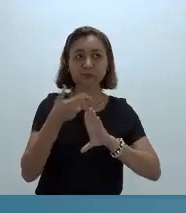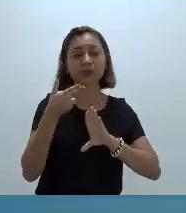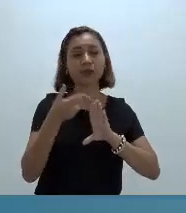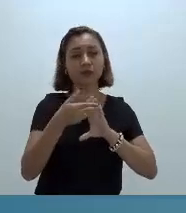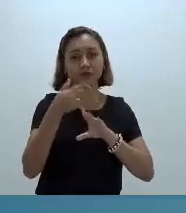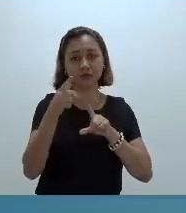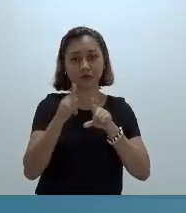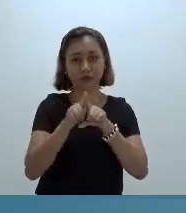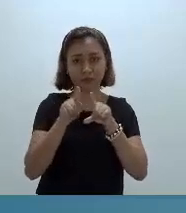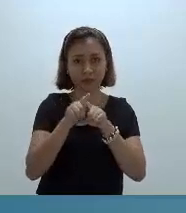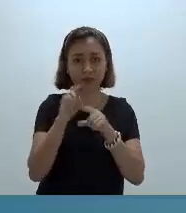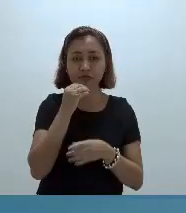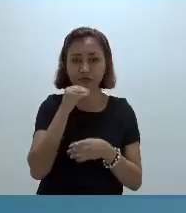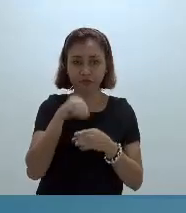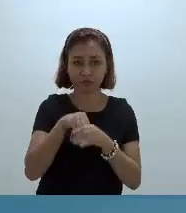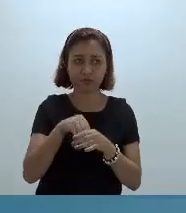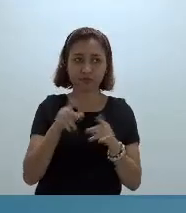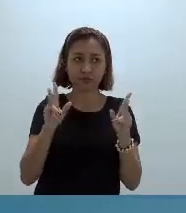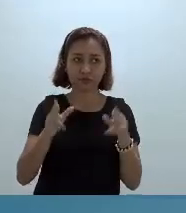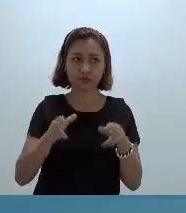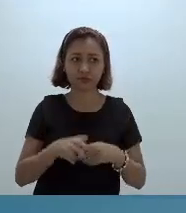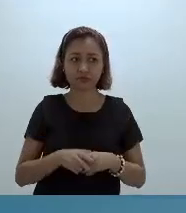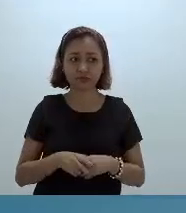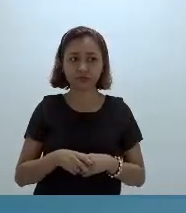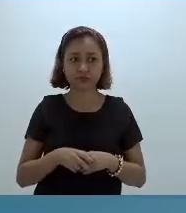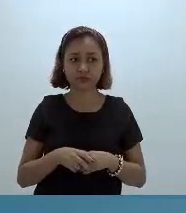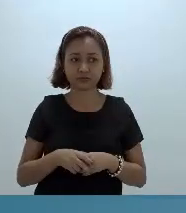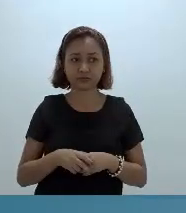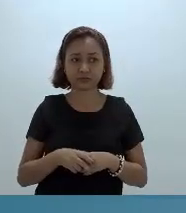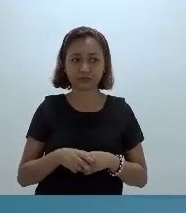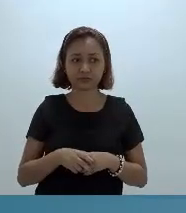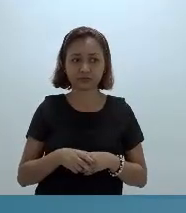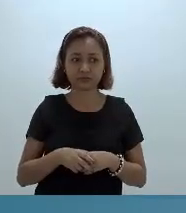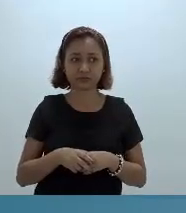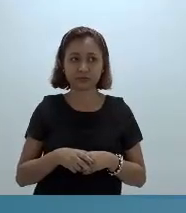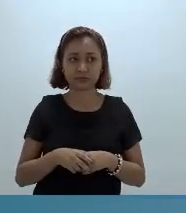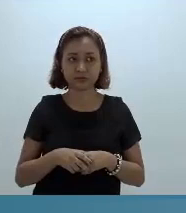da sentença. Desembargador José Roberto.